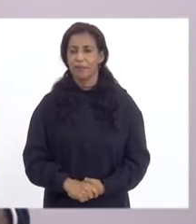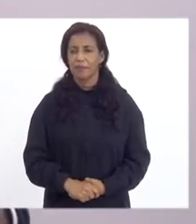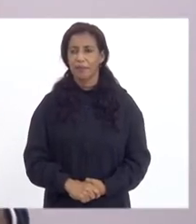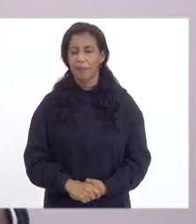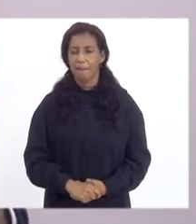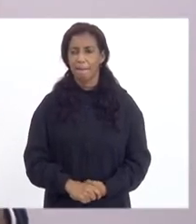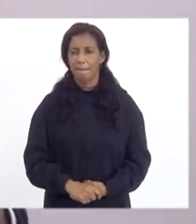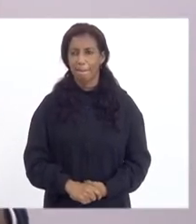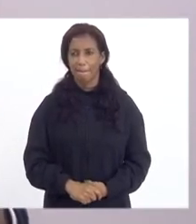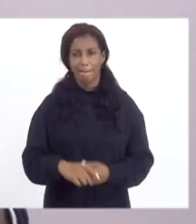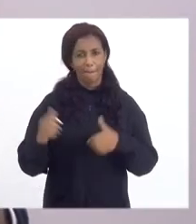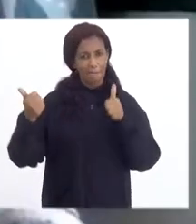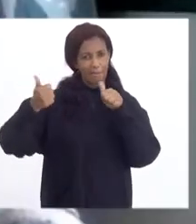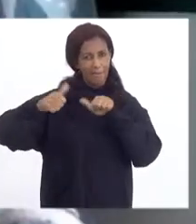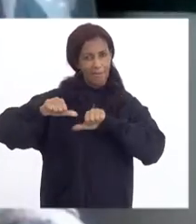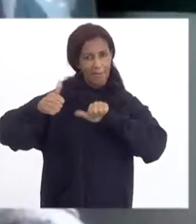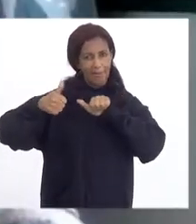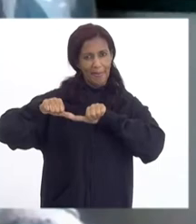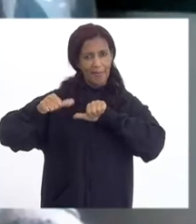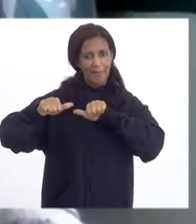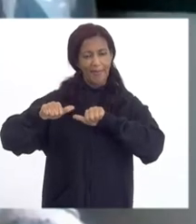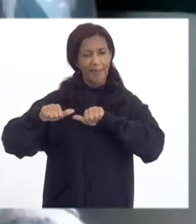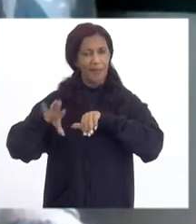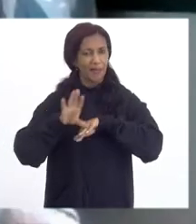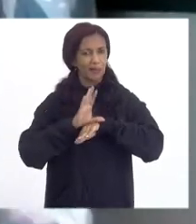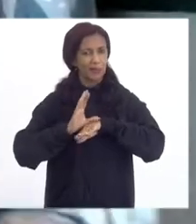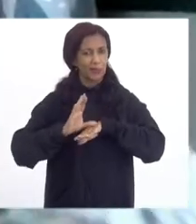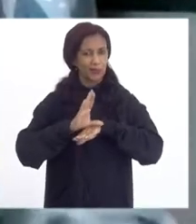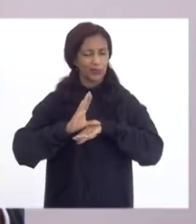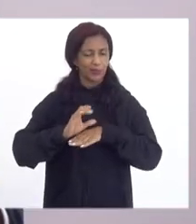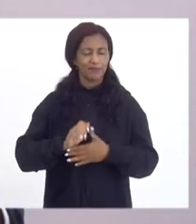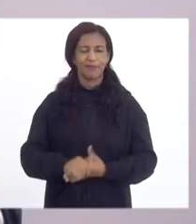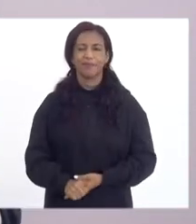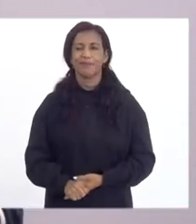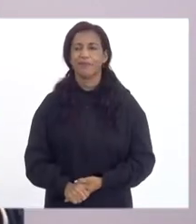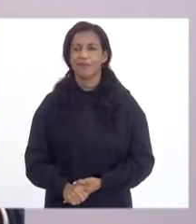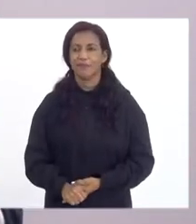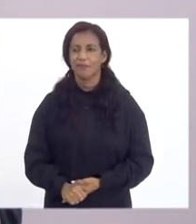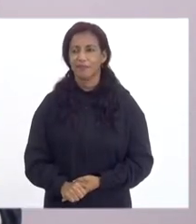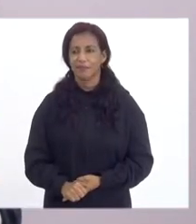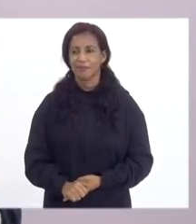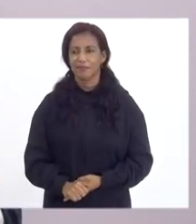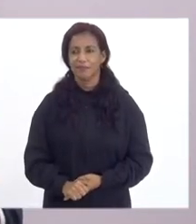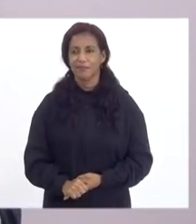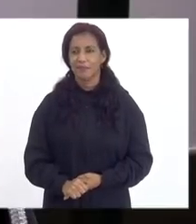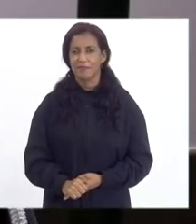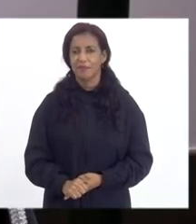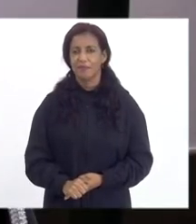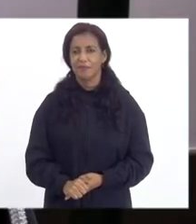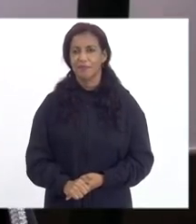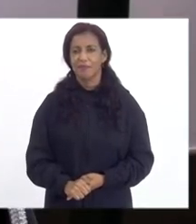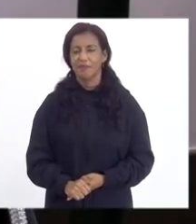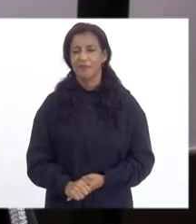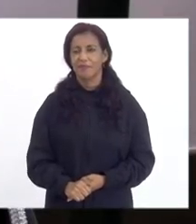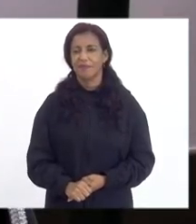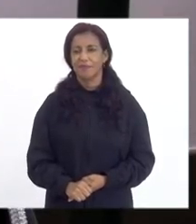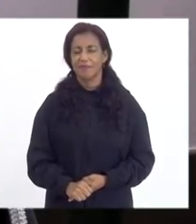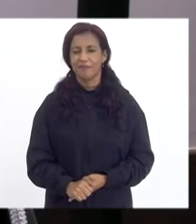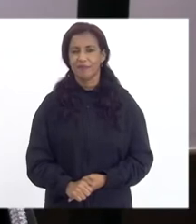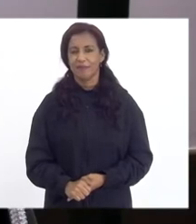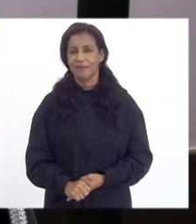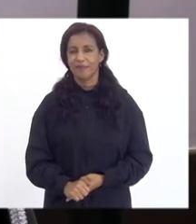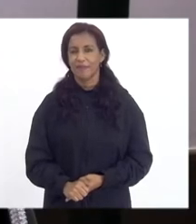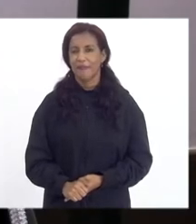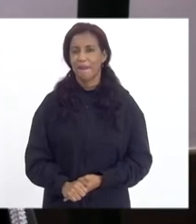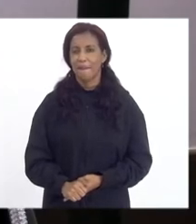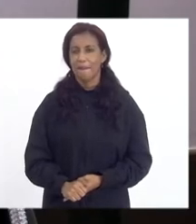Essa já foi uma análise meio freudiana constitucional. Não, eu sou mais para Lacan do que para Freud. Tá